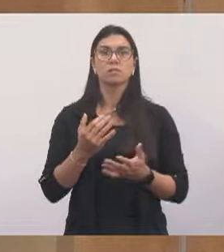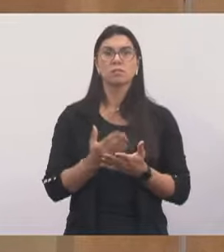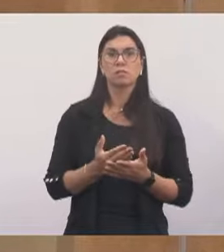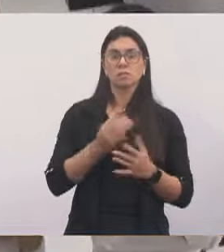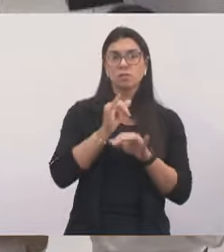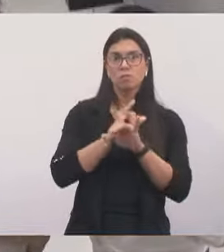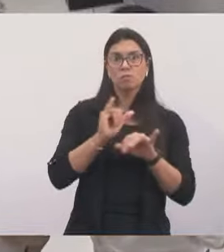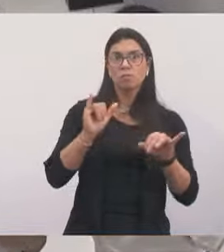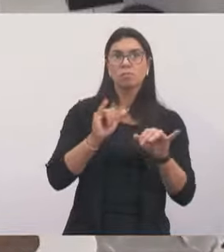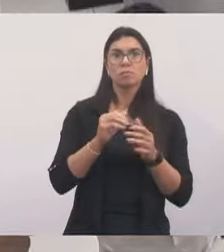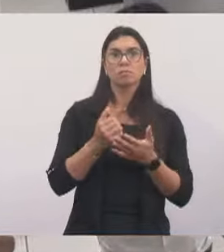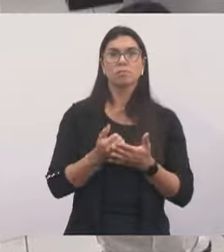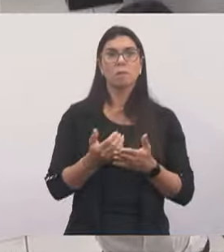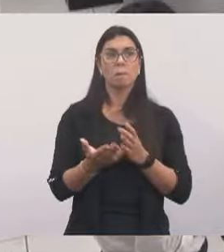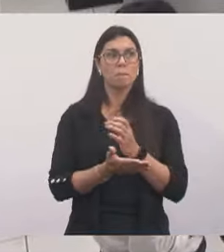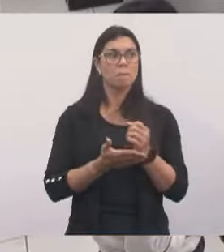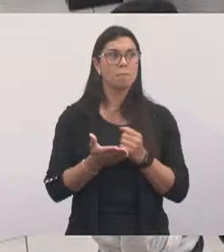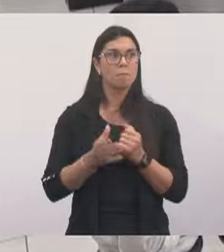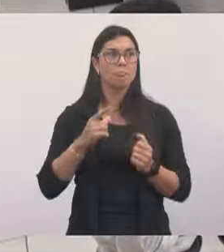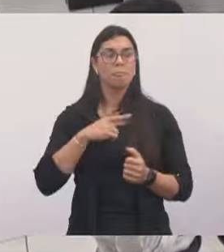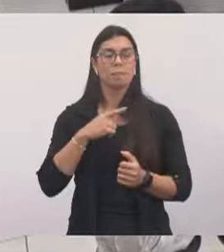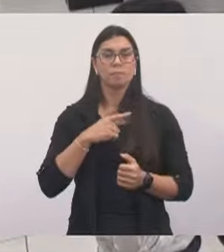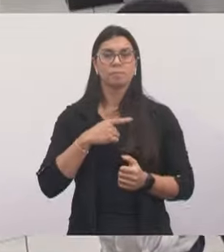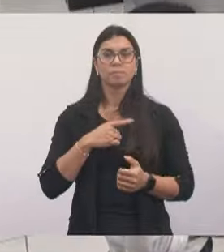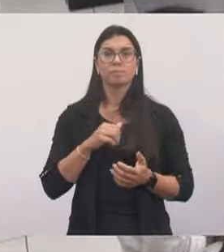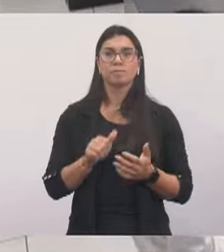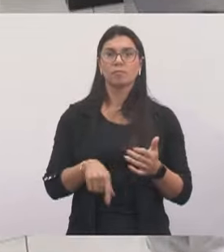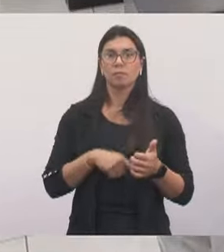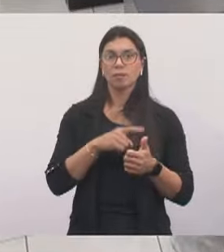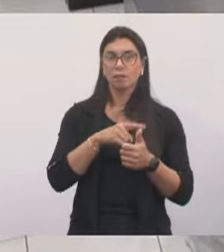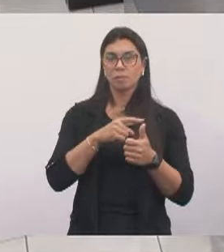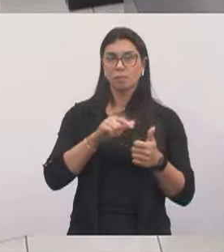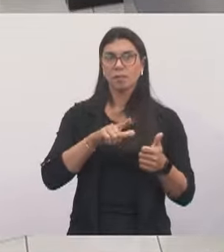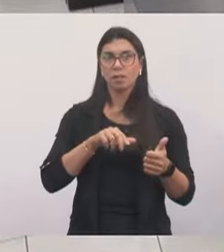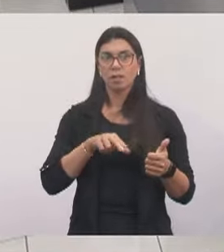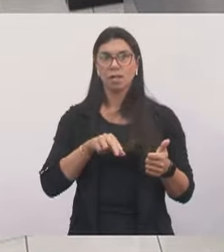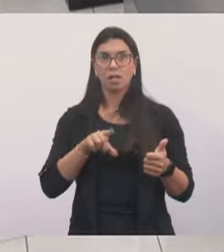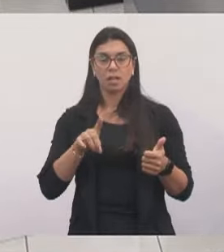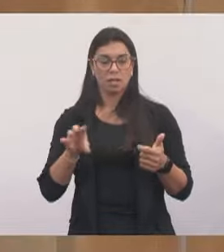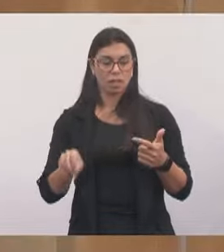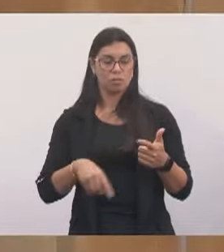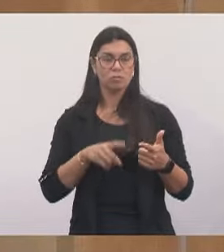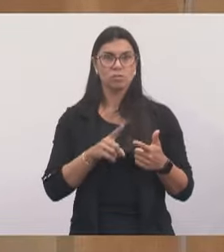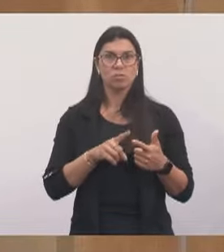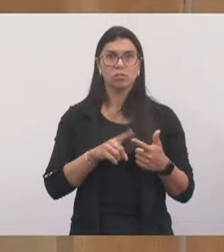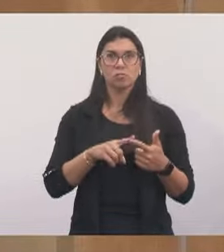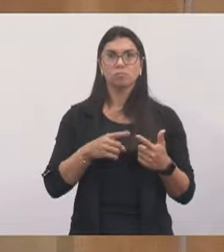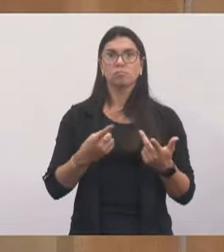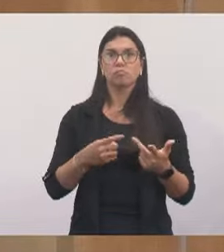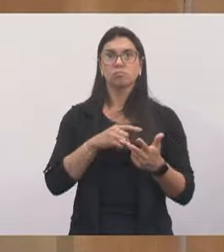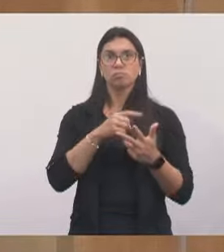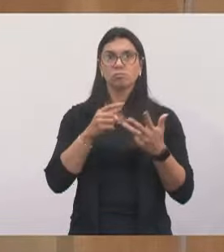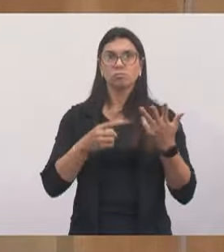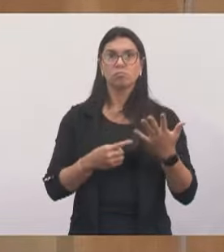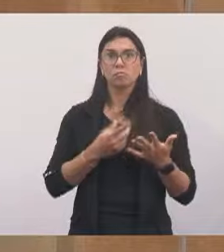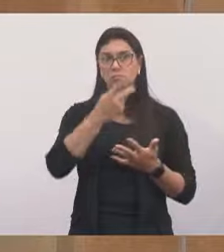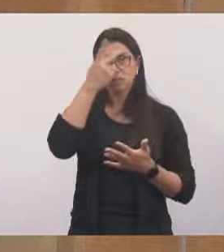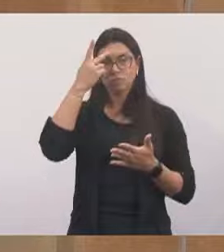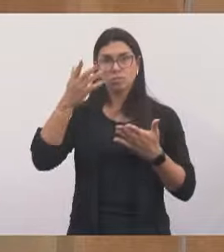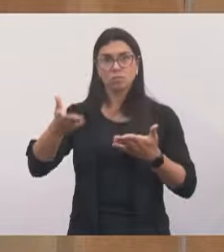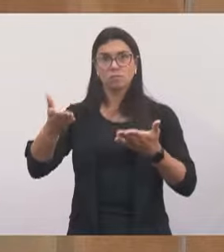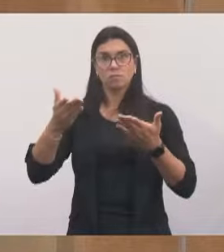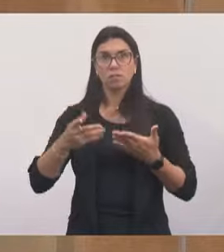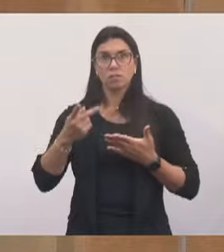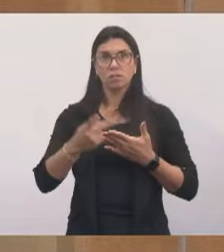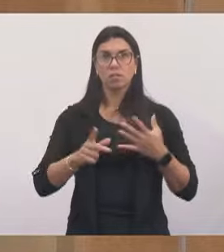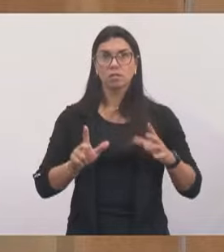do Warner, do Luiz Cláudio, do Alexandre, aqueles também que não puderam vir. Então, um grande abraço, parabéns pelo